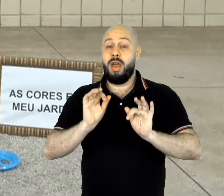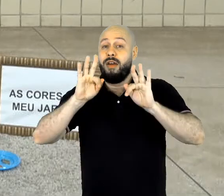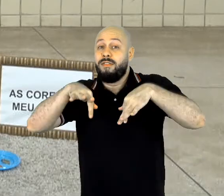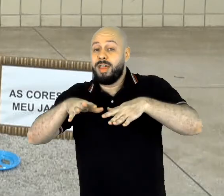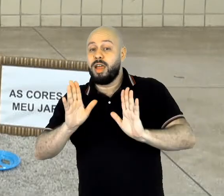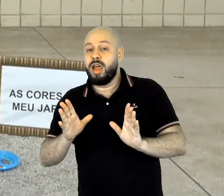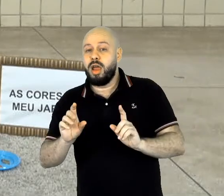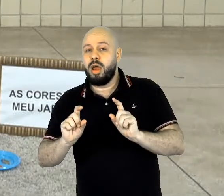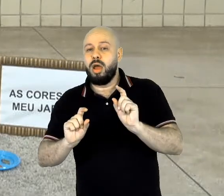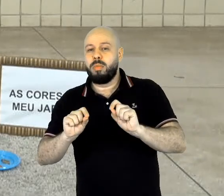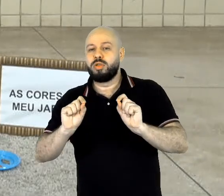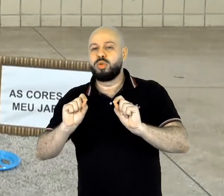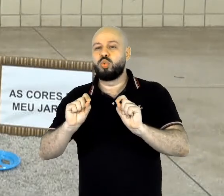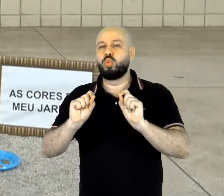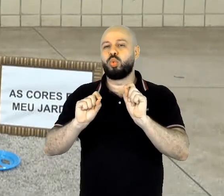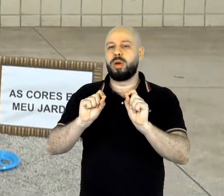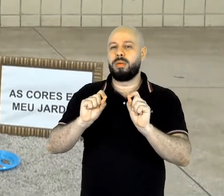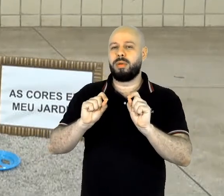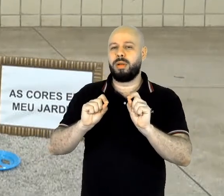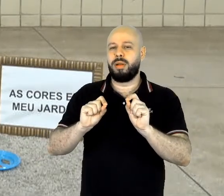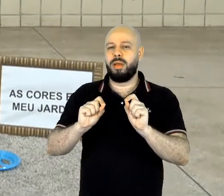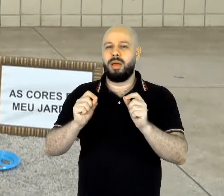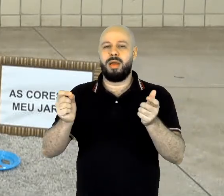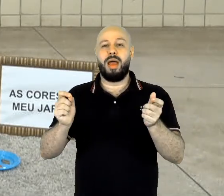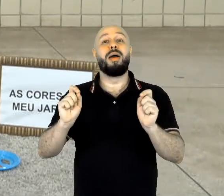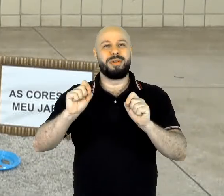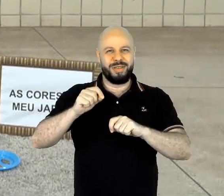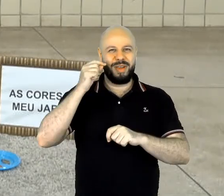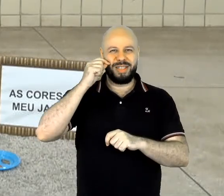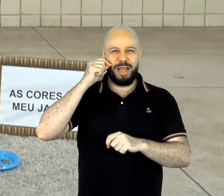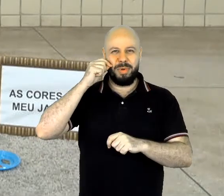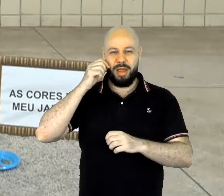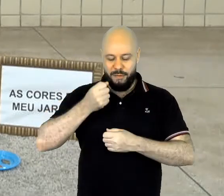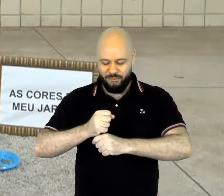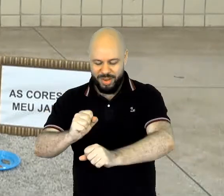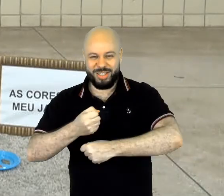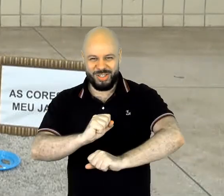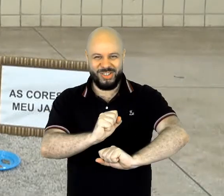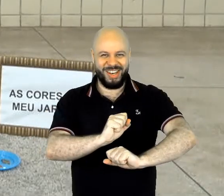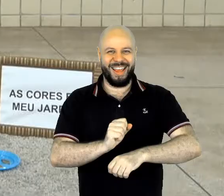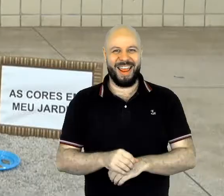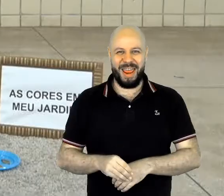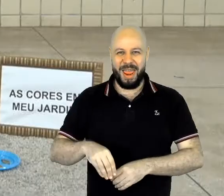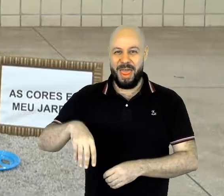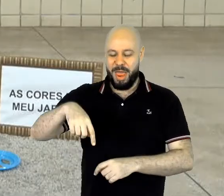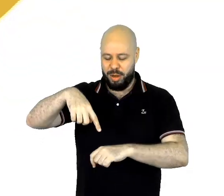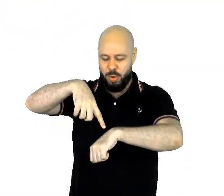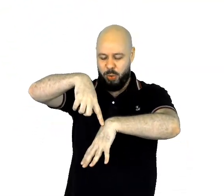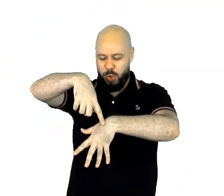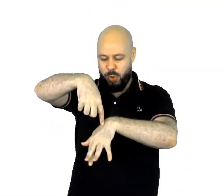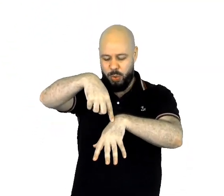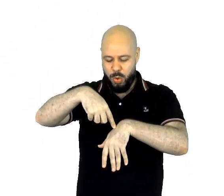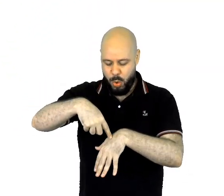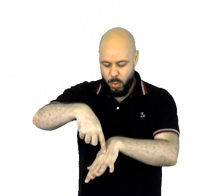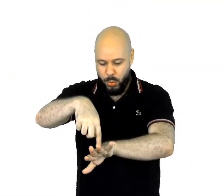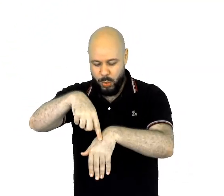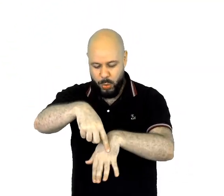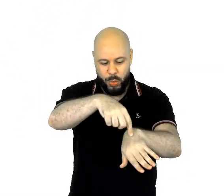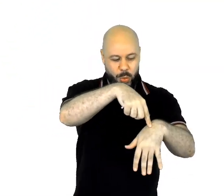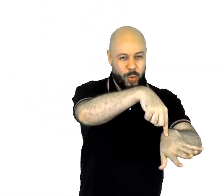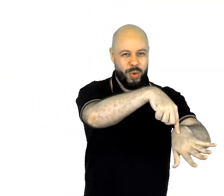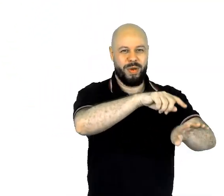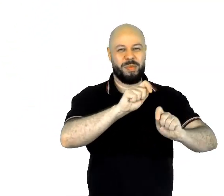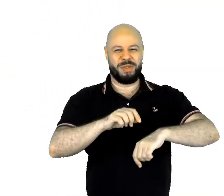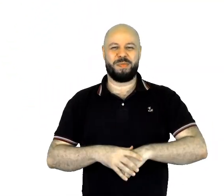Ele também pode virar uma linda vassourinha. Tá vendo que proposta legal e riquíssima? Essas propostas